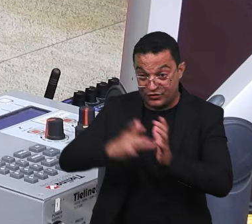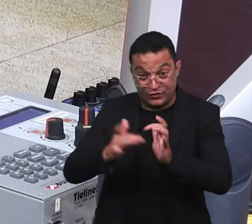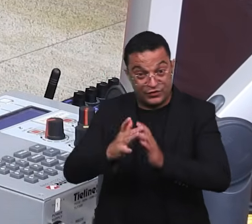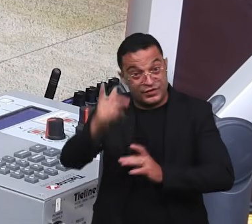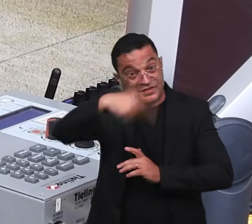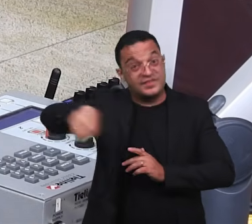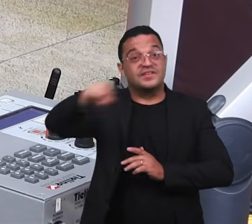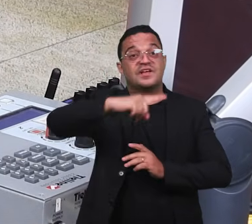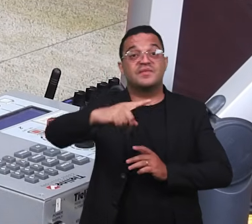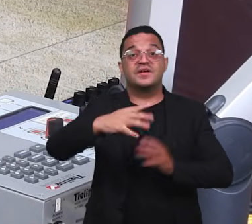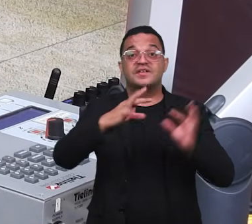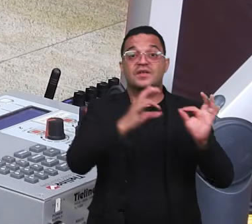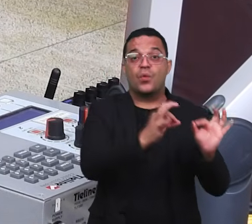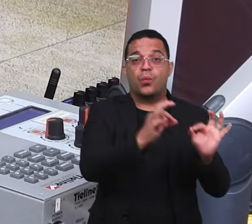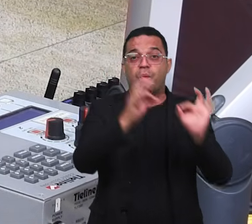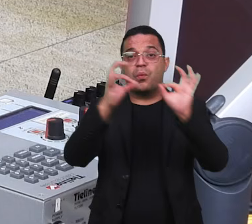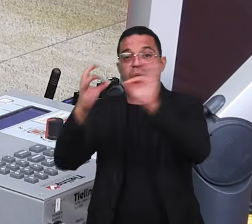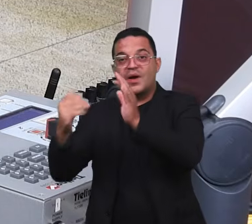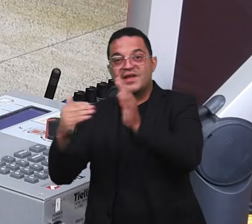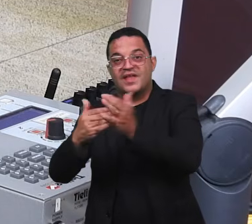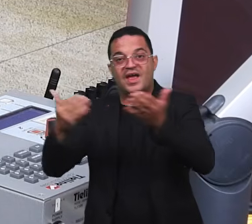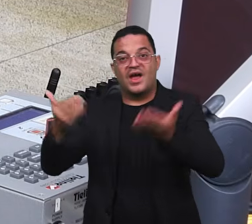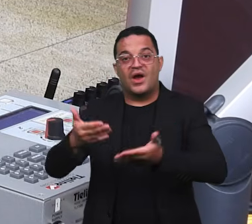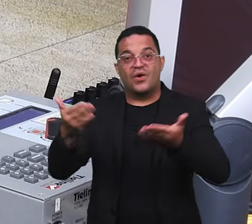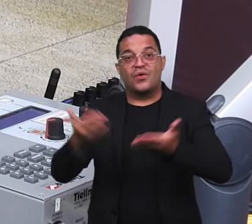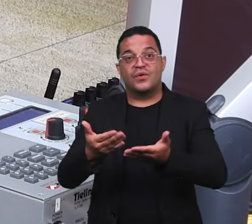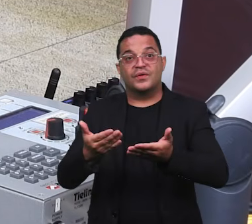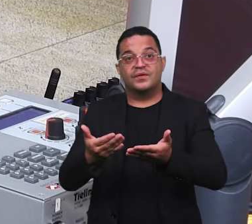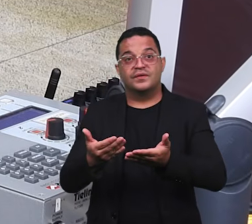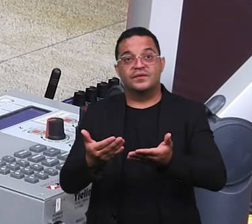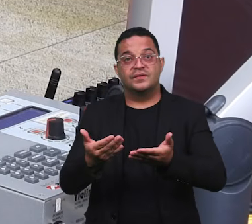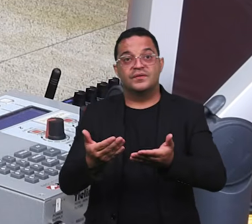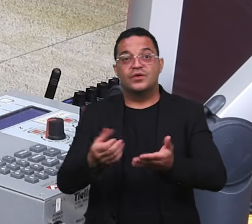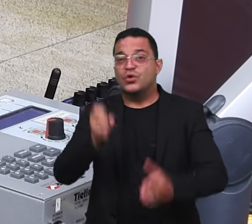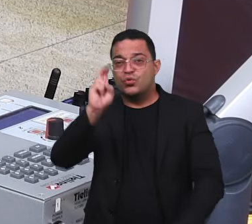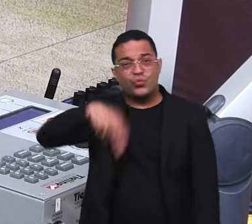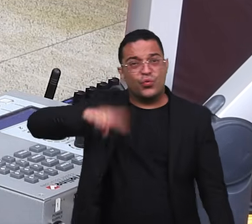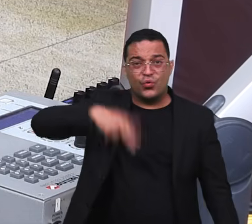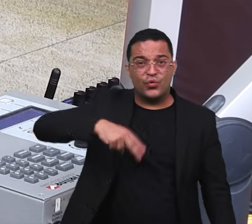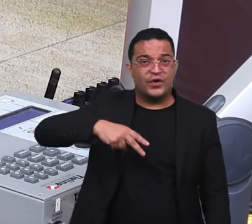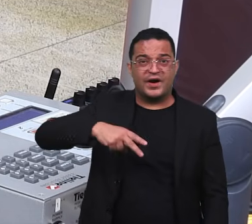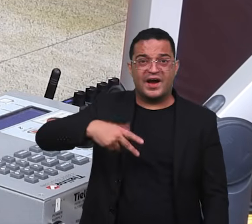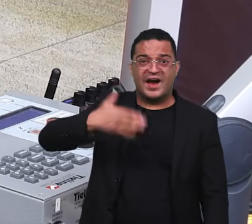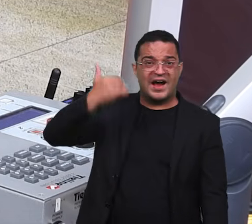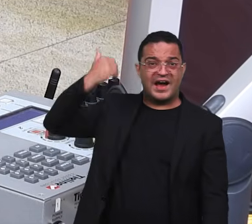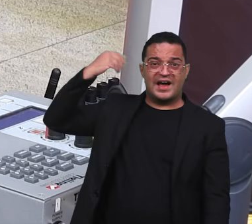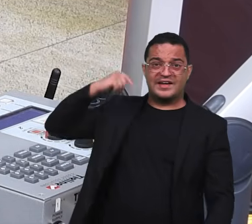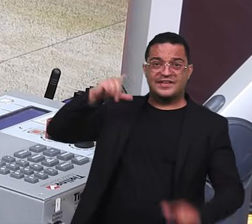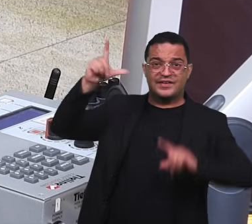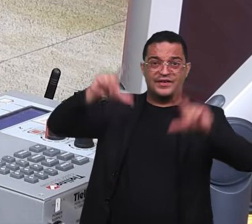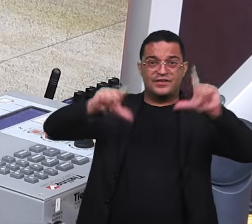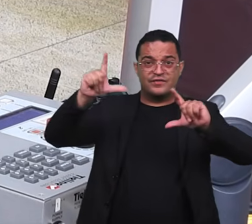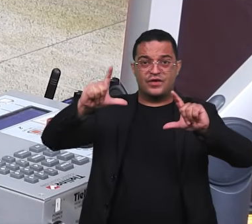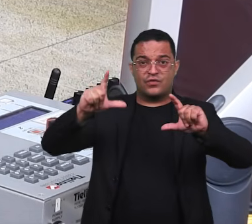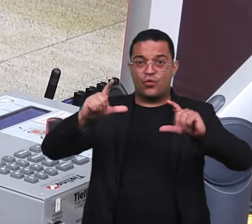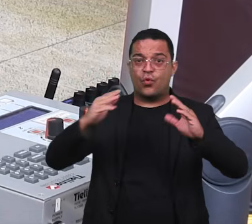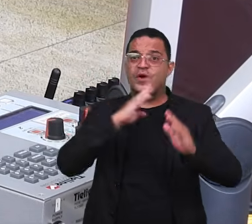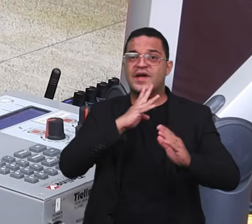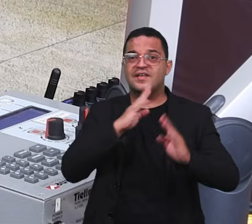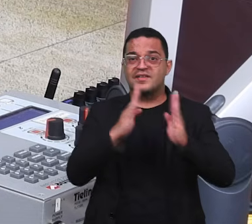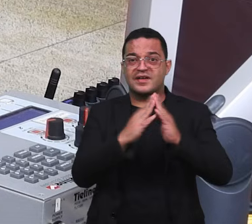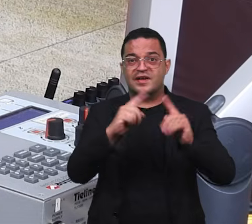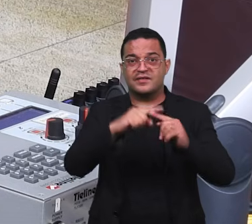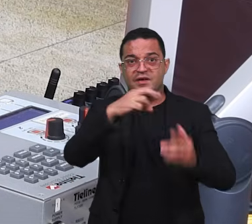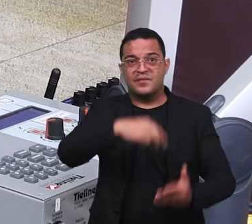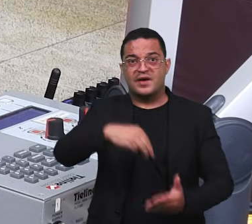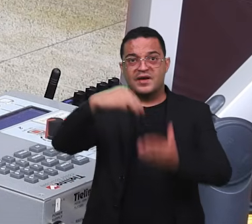Pastor Robson, você que ficou aqui conosco até agora e porventura nunca esteve dentro de uma